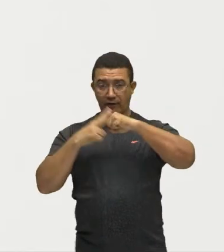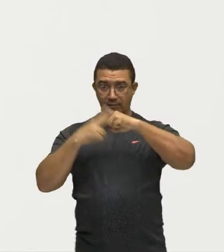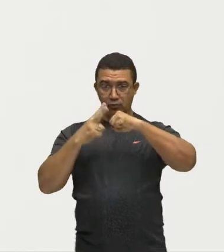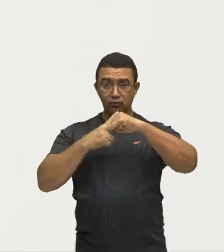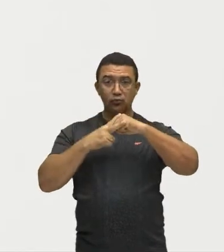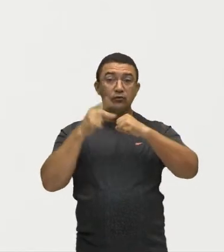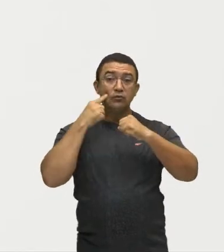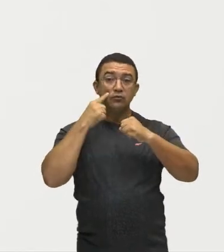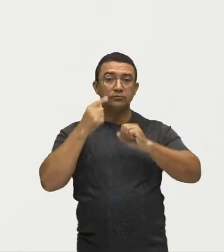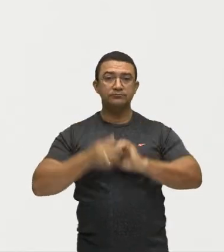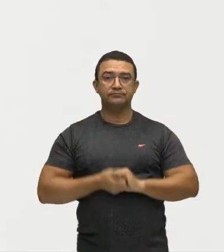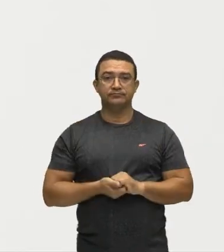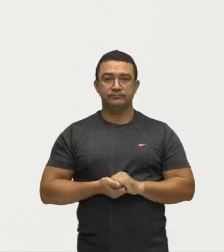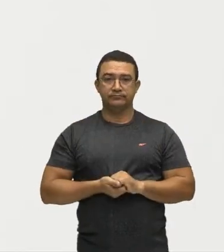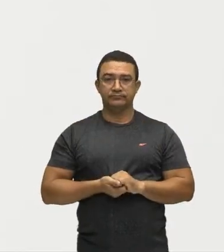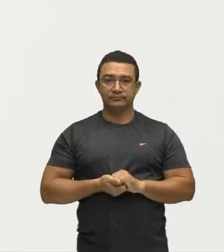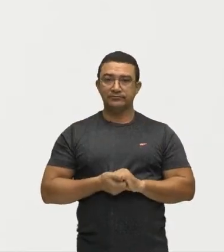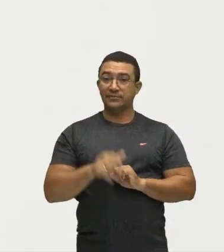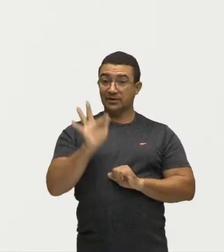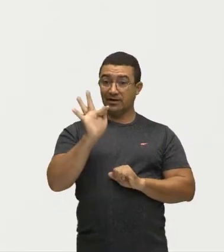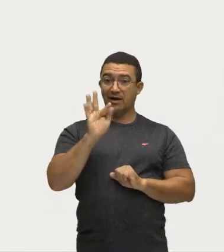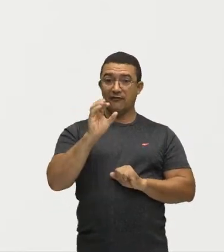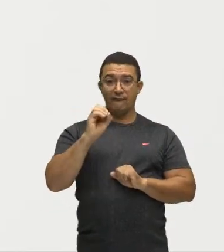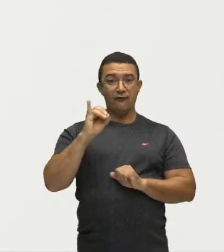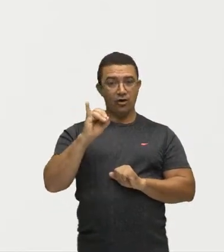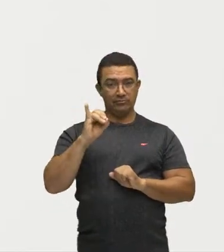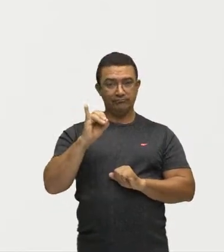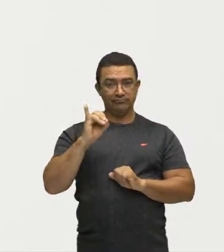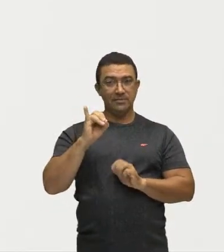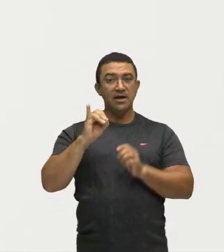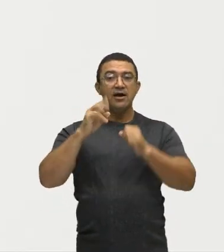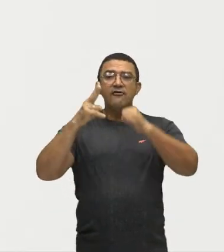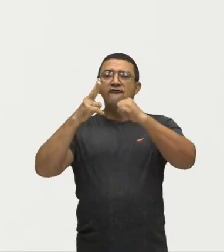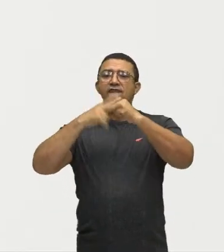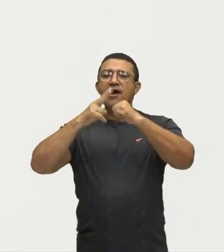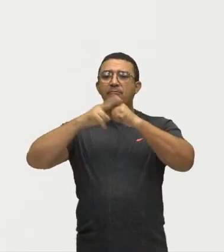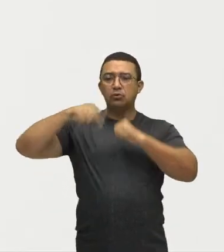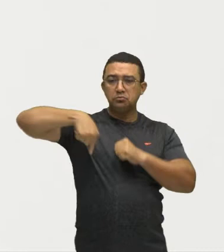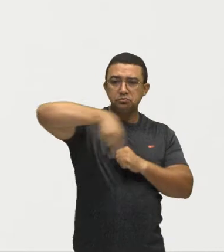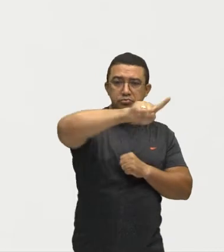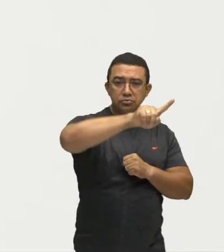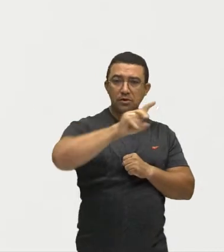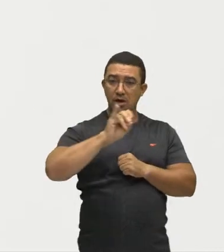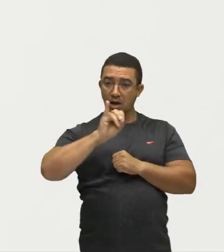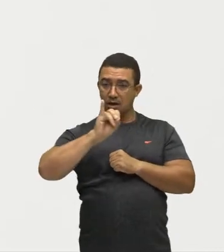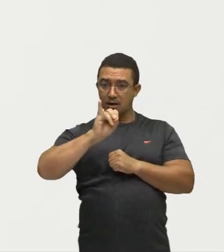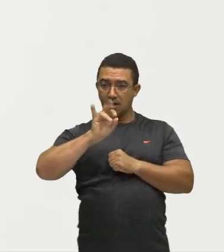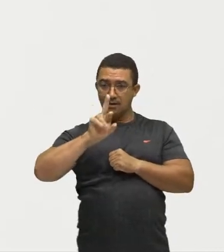temos? Olha só. Foi até o quarto. Olha só.